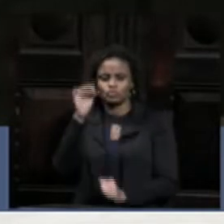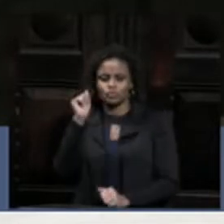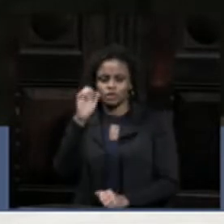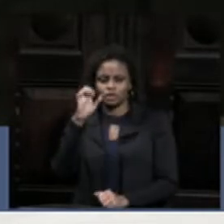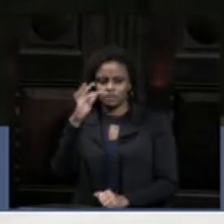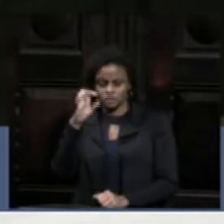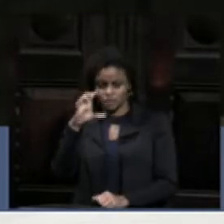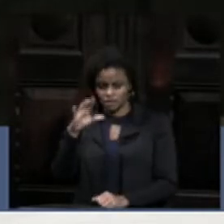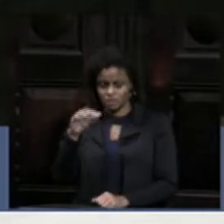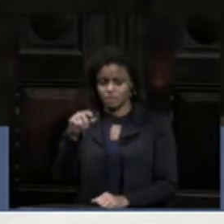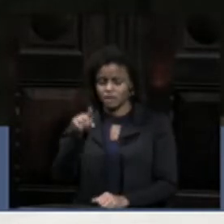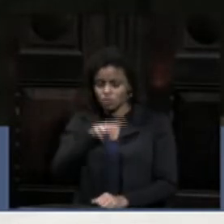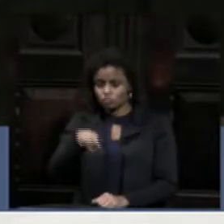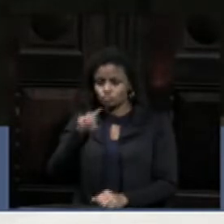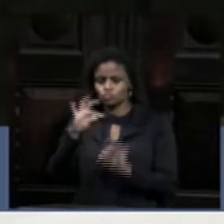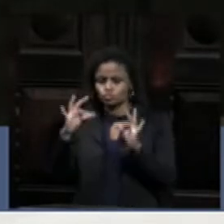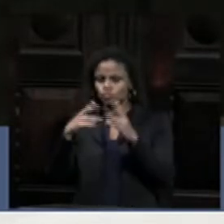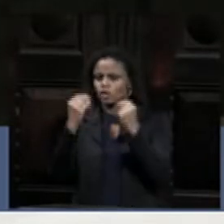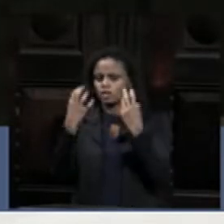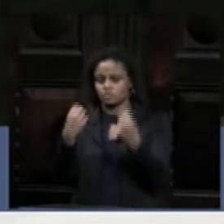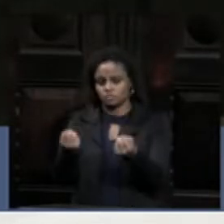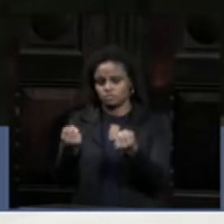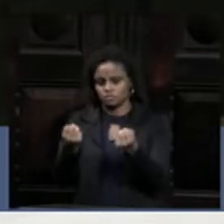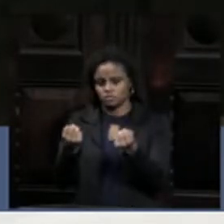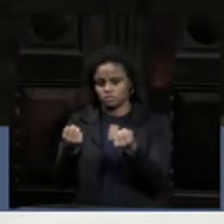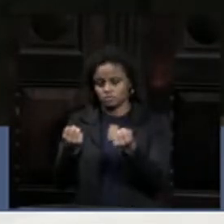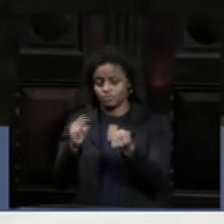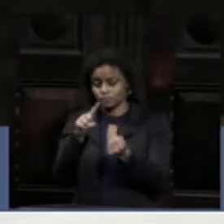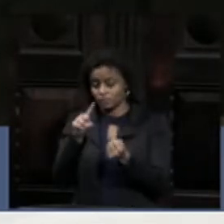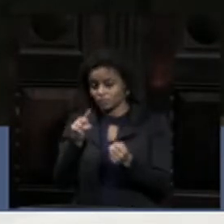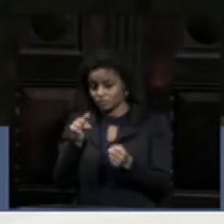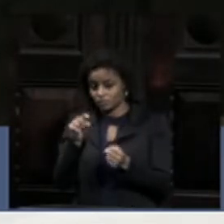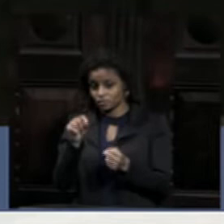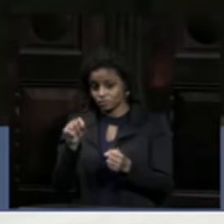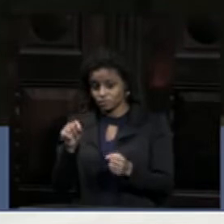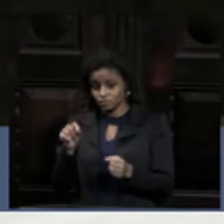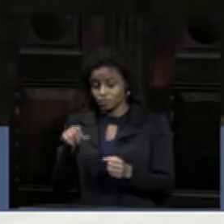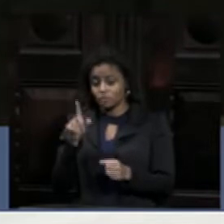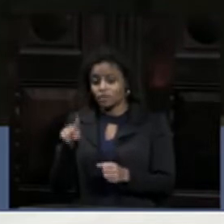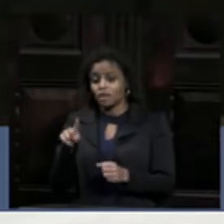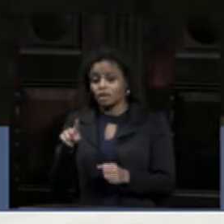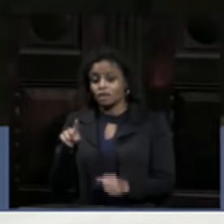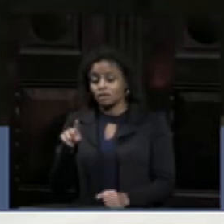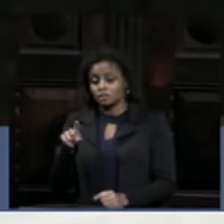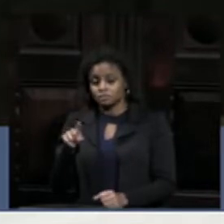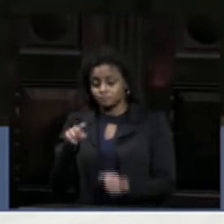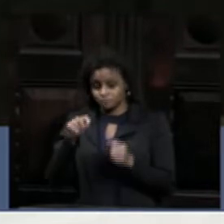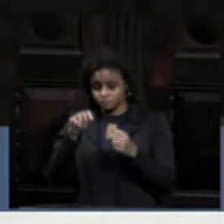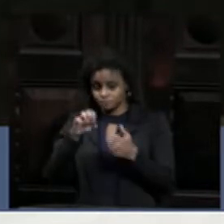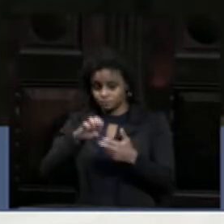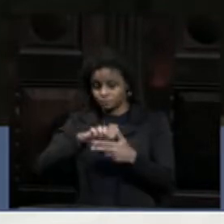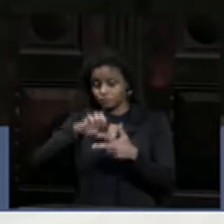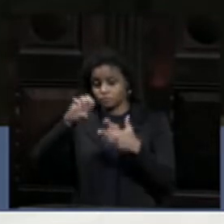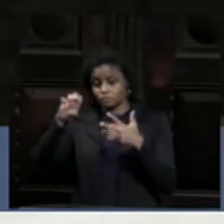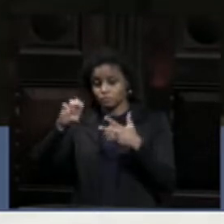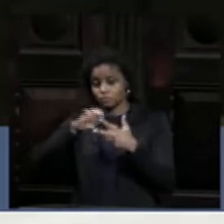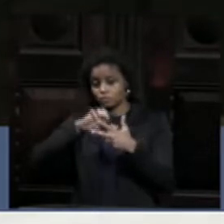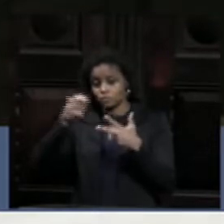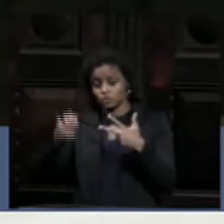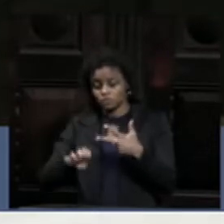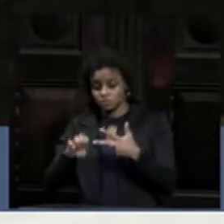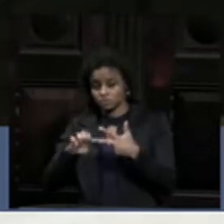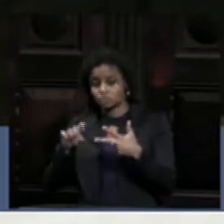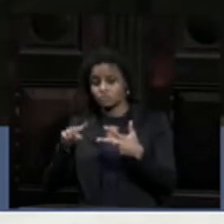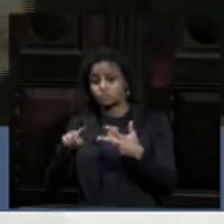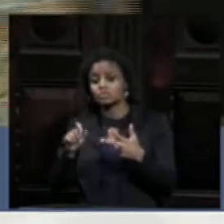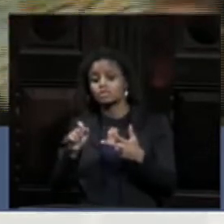posição favorável. Então, a fonte de custeio, o Poder Executivo, através da Ciência e Tecnologia e da